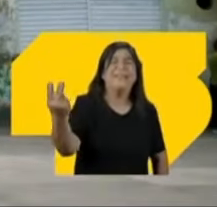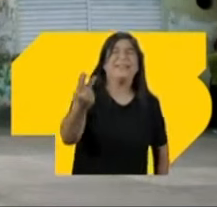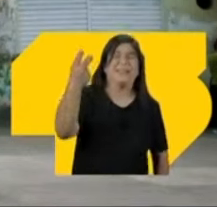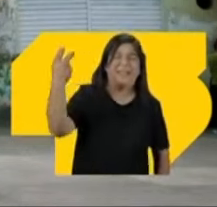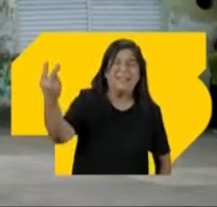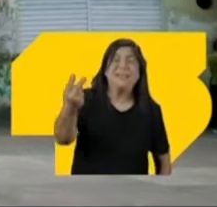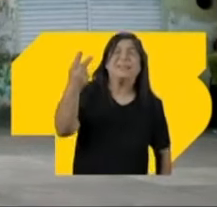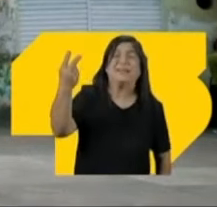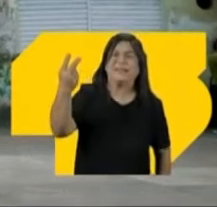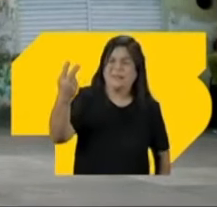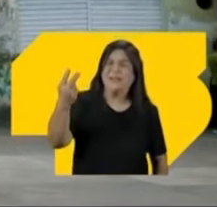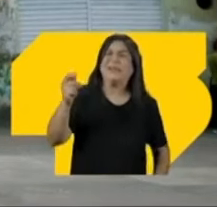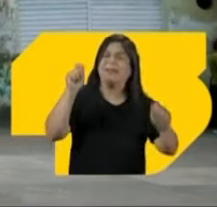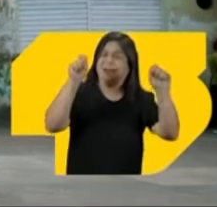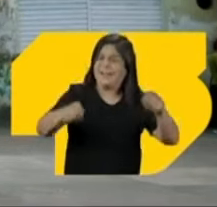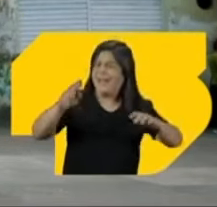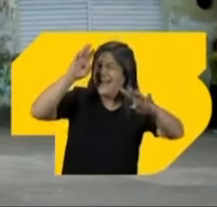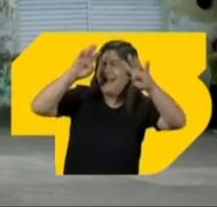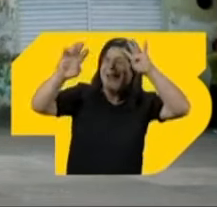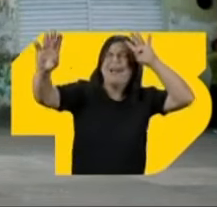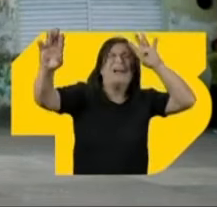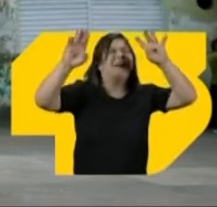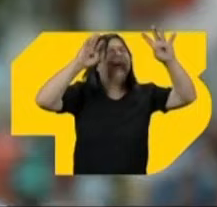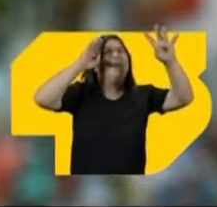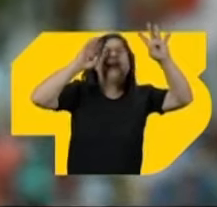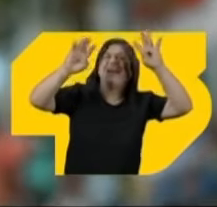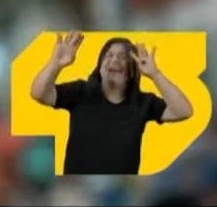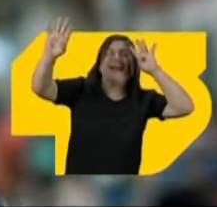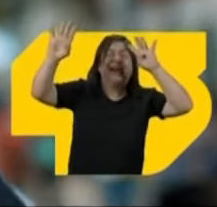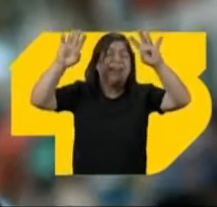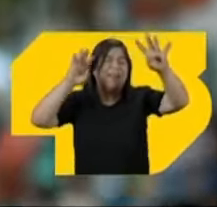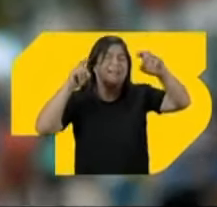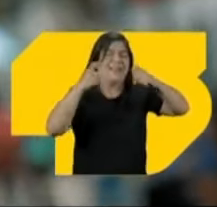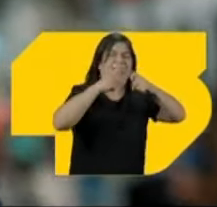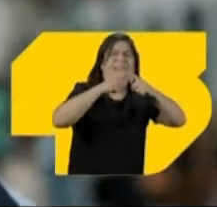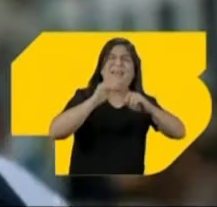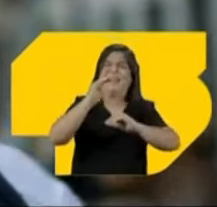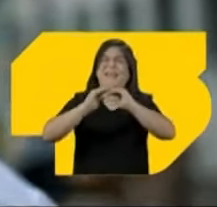escola e o professor bem mais valorizado. Tu consegue